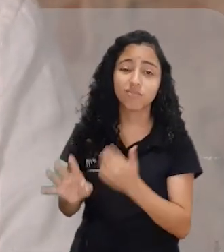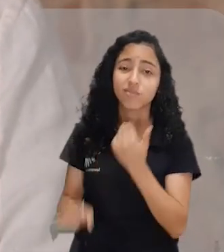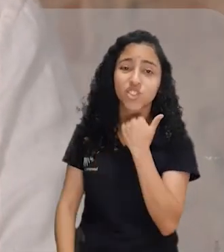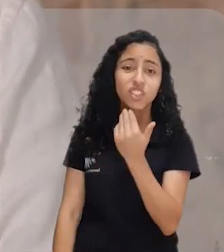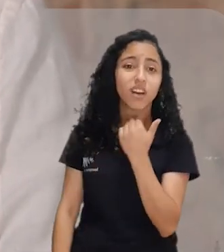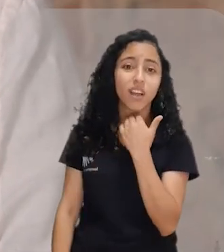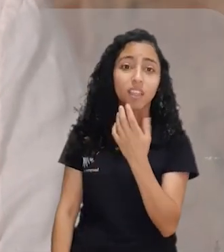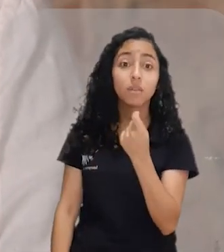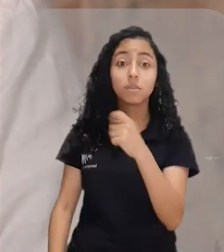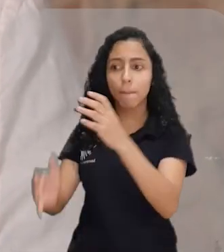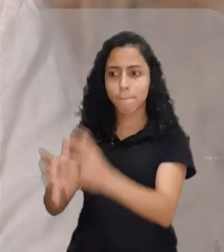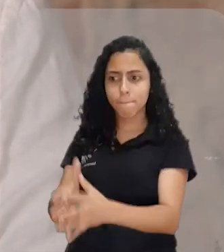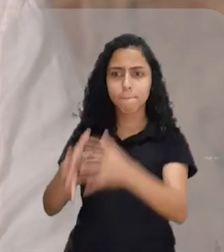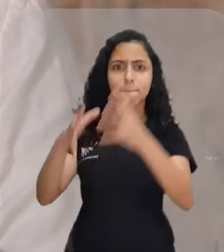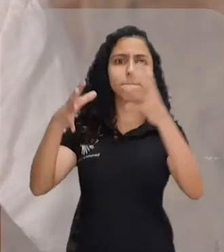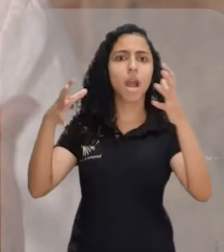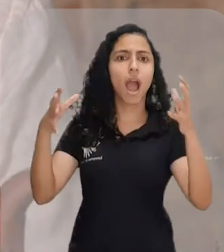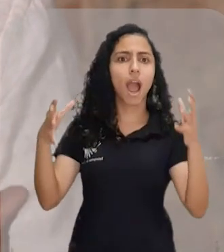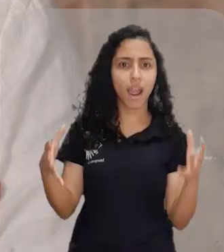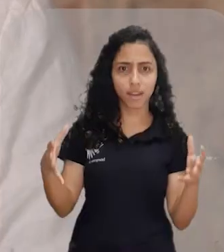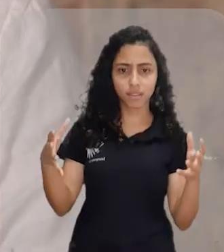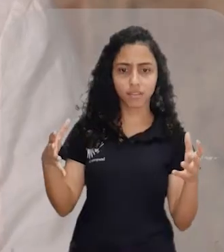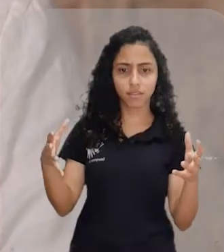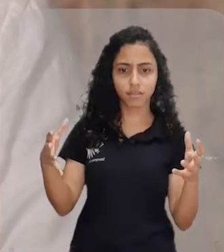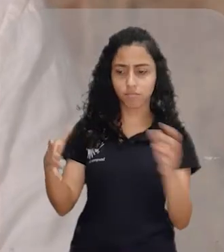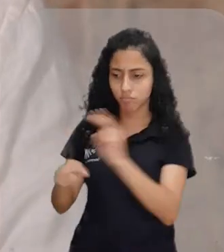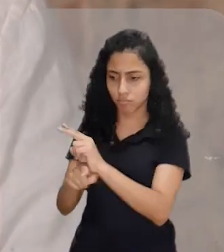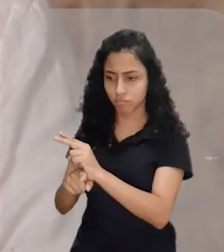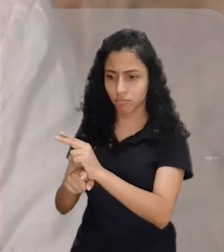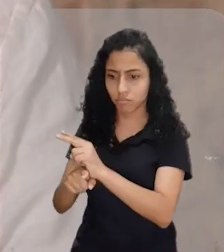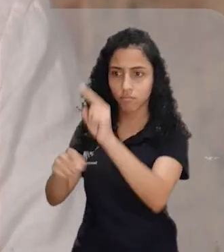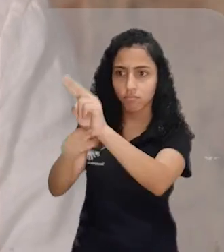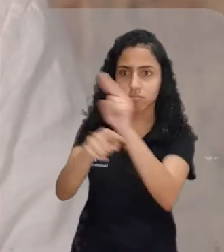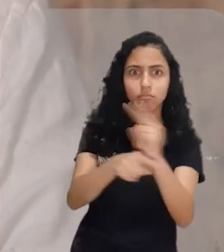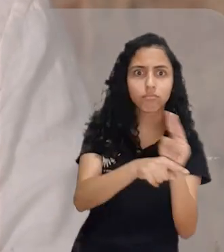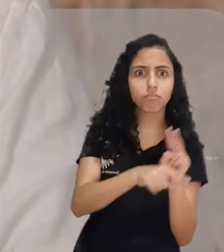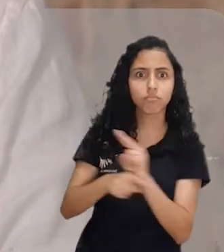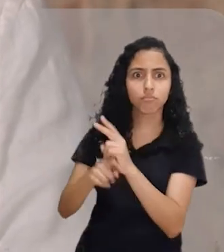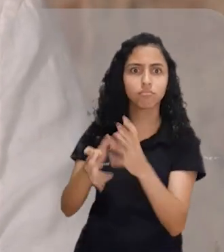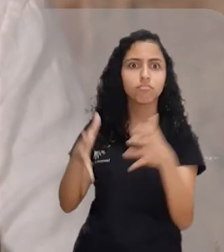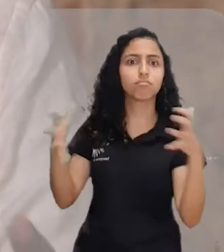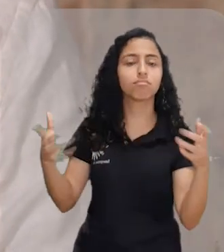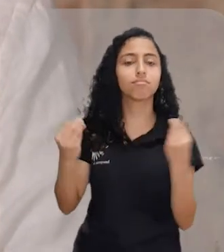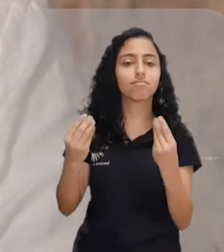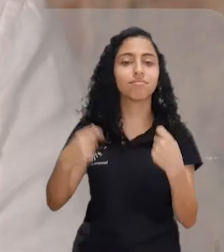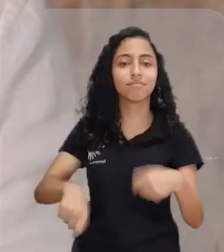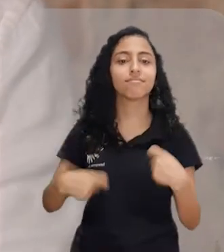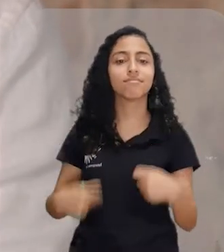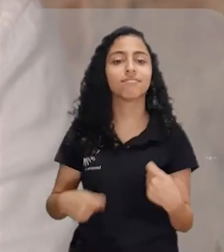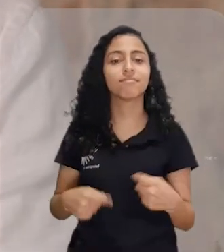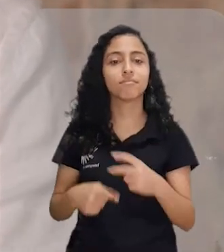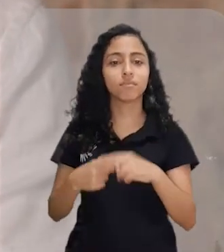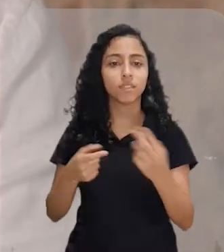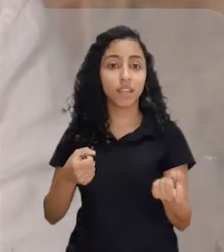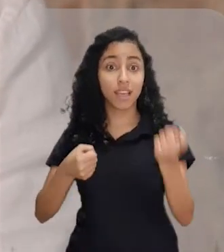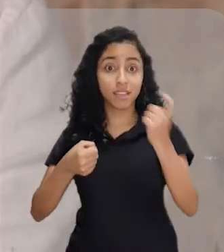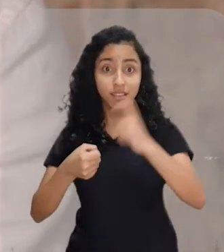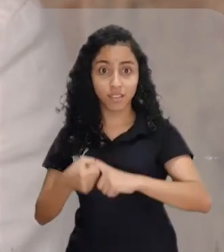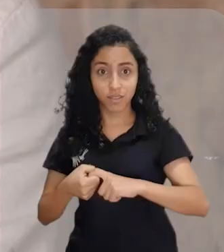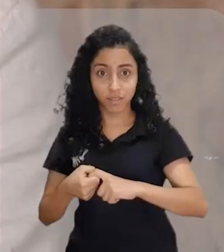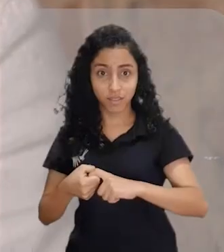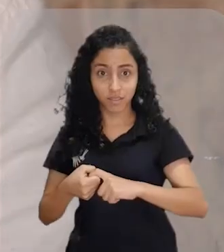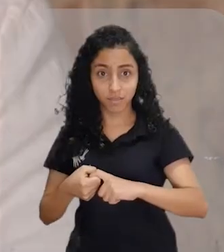conservados, não é suficiente. A gente precisa aumentar as áreas de ecossistemas conservados. Isso vai ocorrer em função